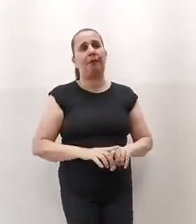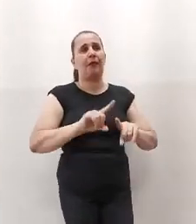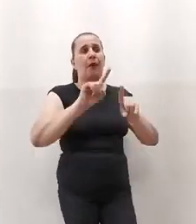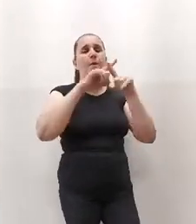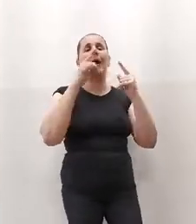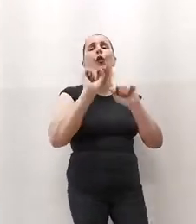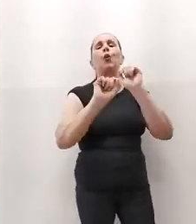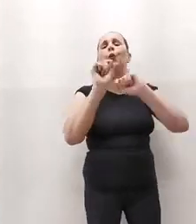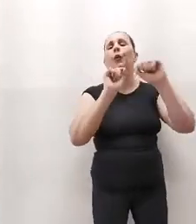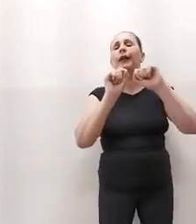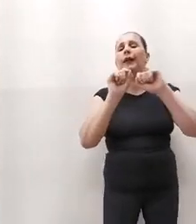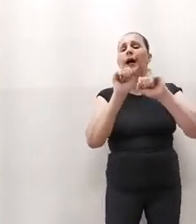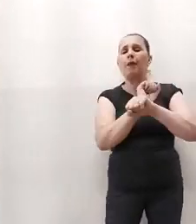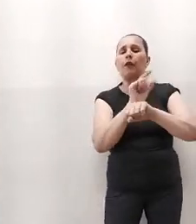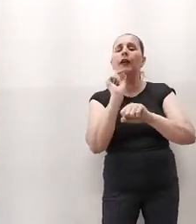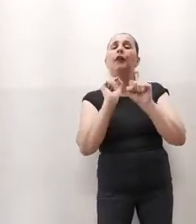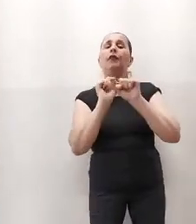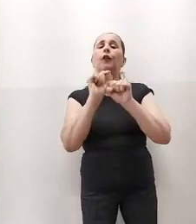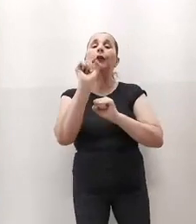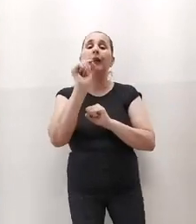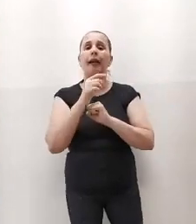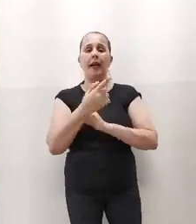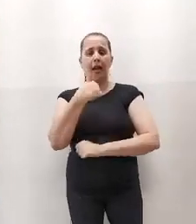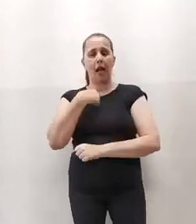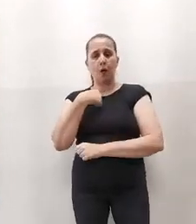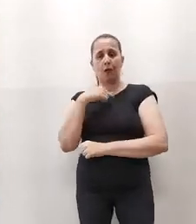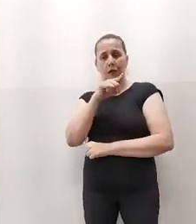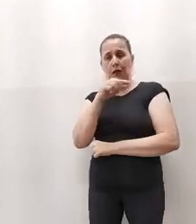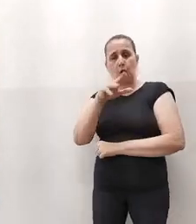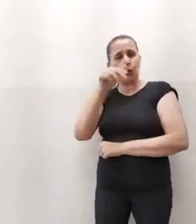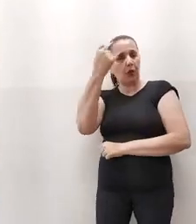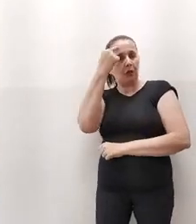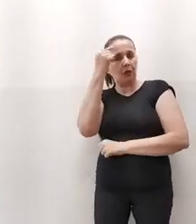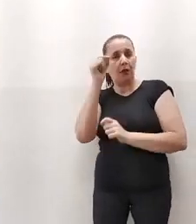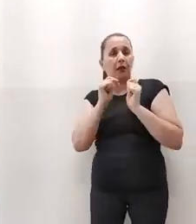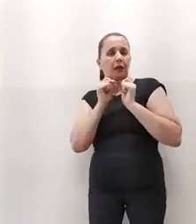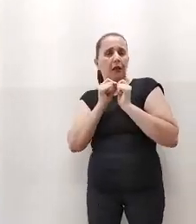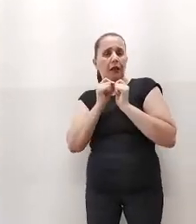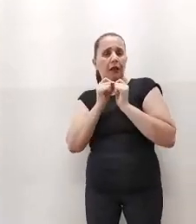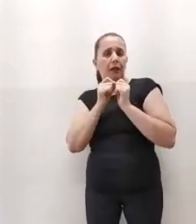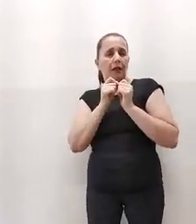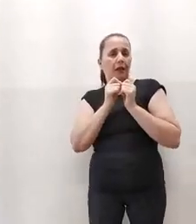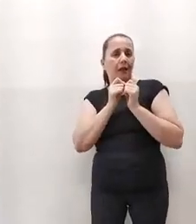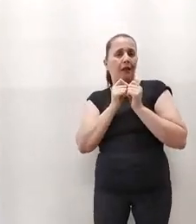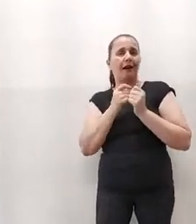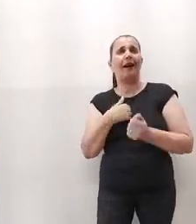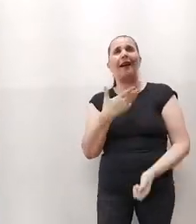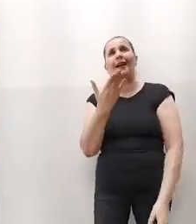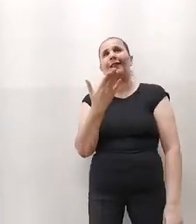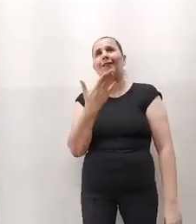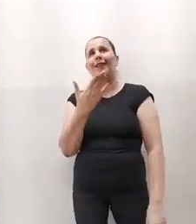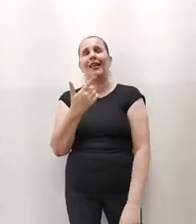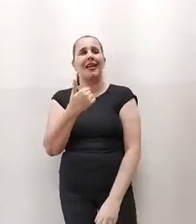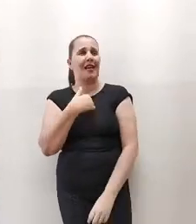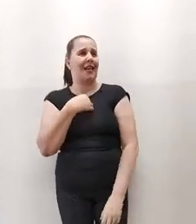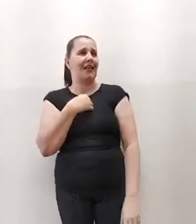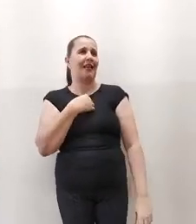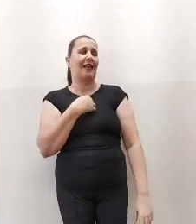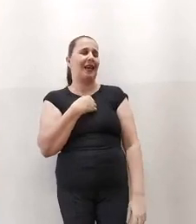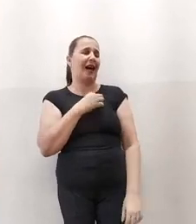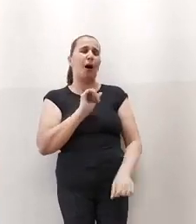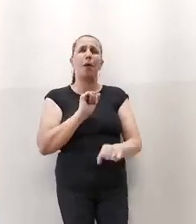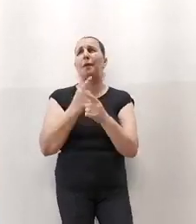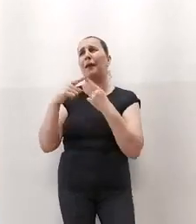o que Abraão fez, irmãos? Algo que eu e você jamais faria, não é? Dar o nosso jeitinho, jamais a gente faria. Oh, Abraão, por que